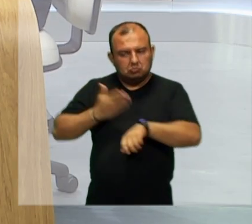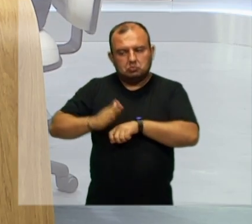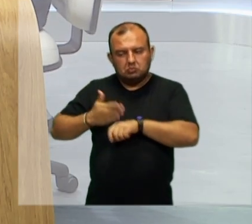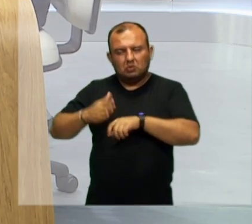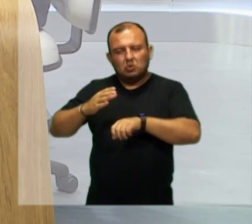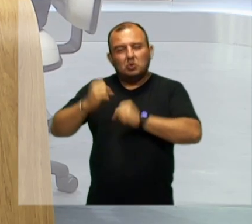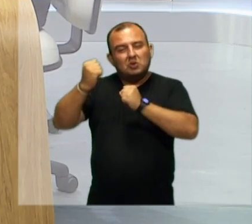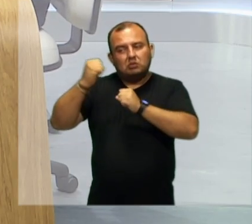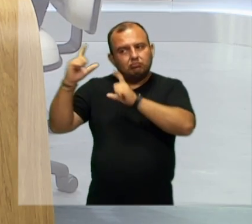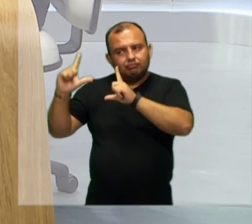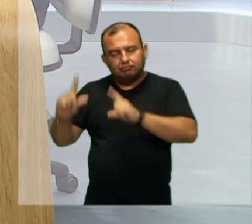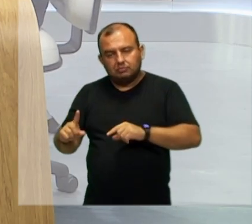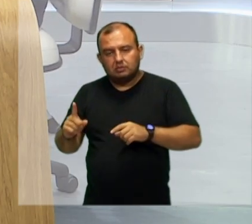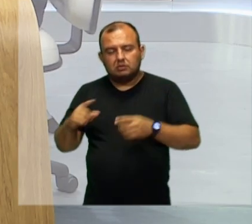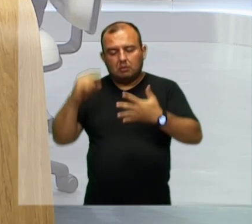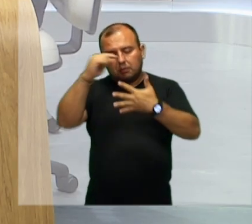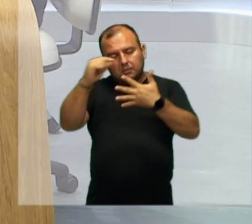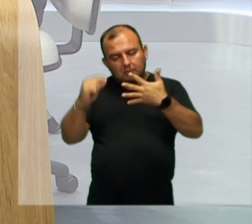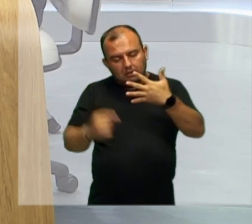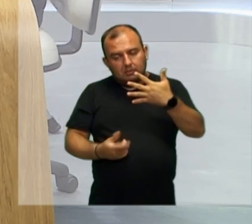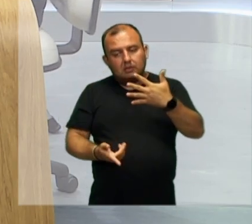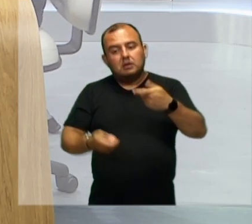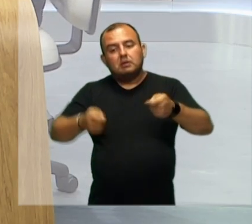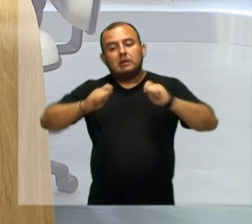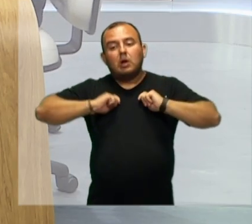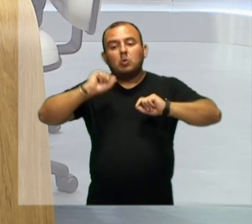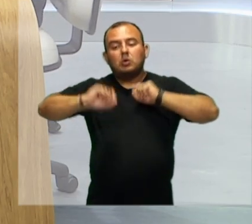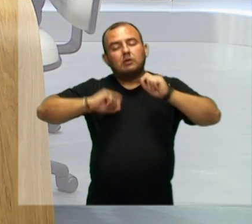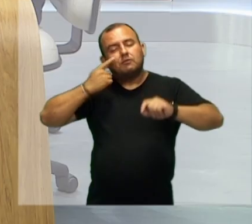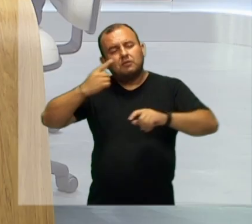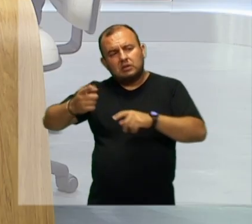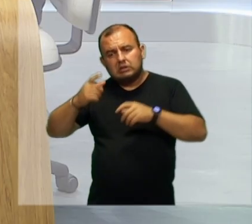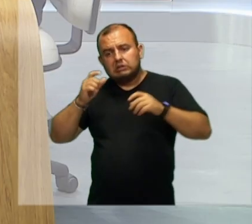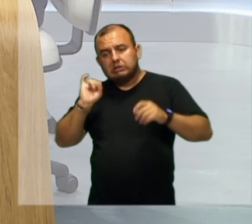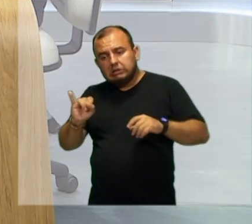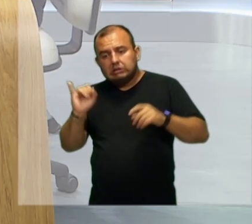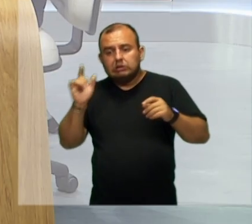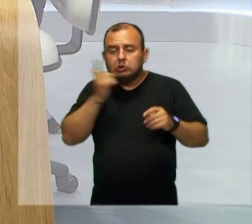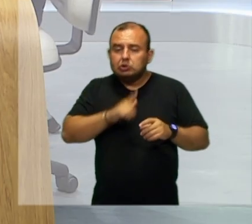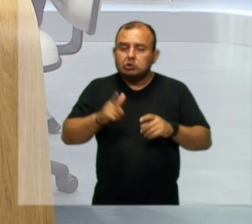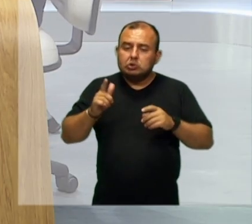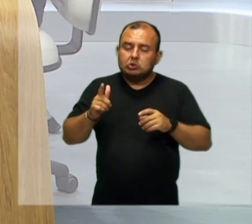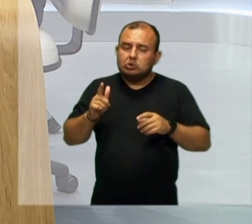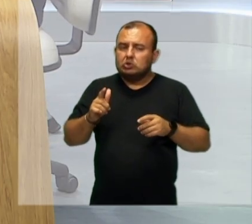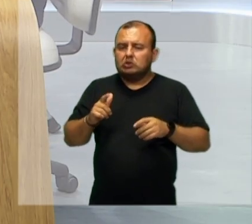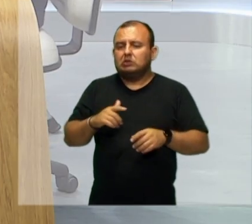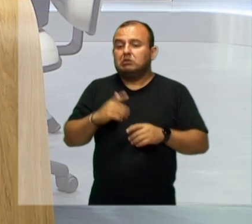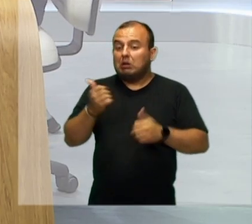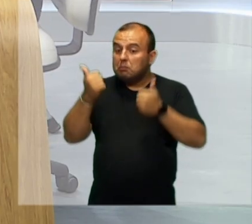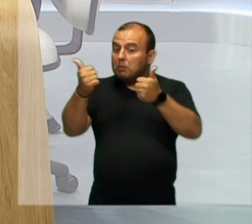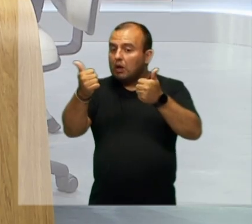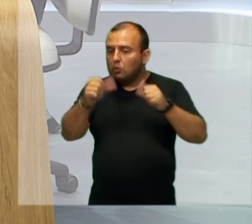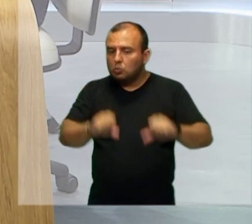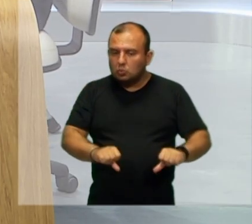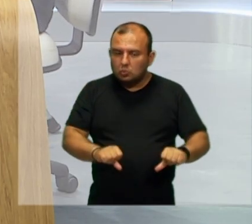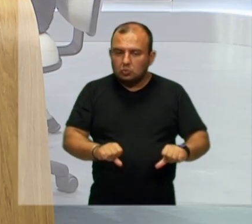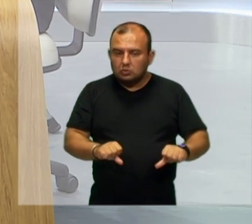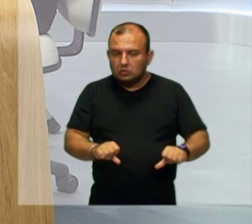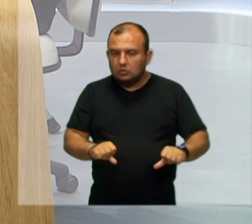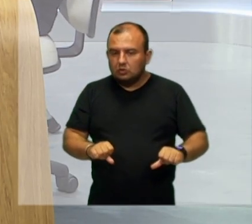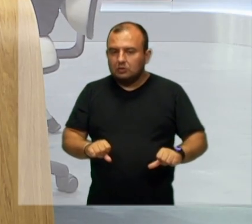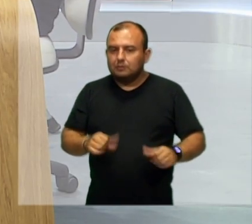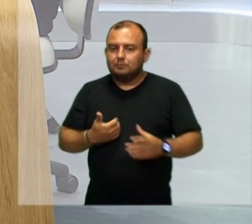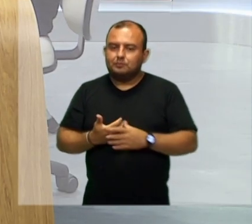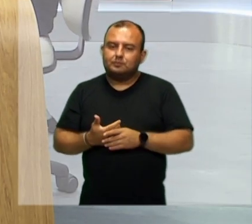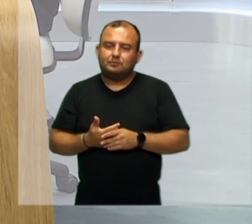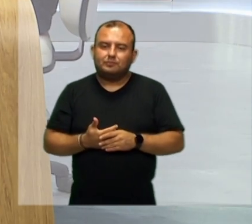essas métricas, elas vão dando para a gente uma noção se a gente está indo com o pé fundo demais, com o remo fundo demais, vamos trocar